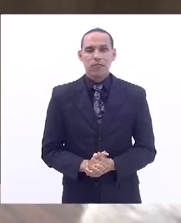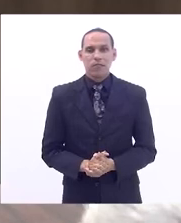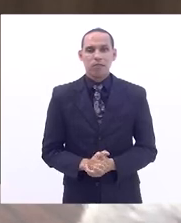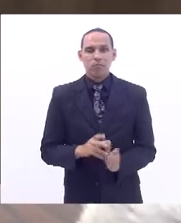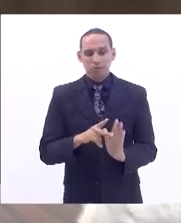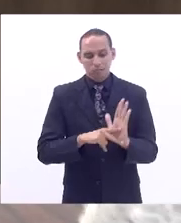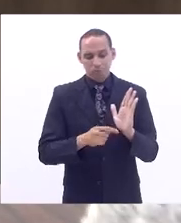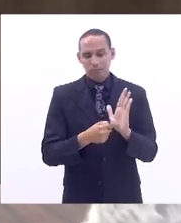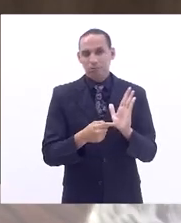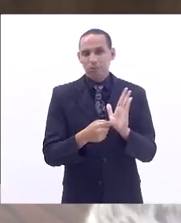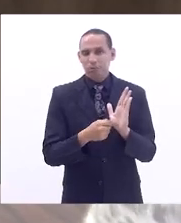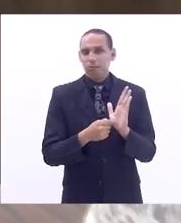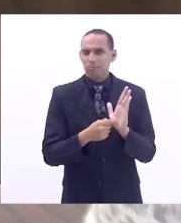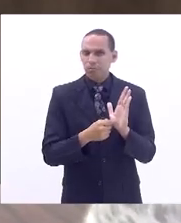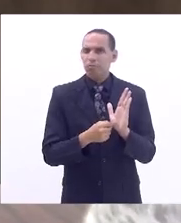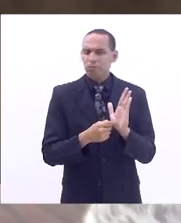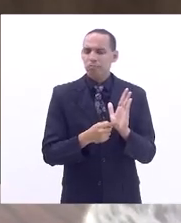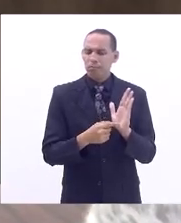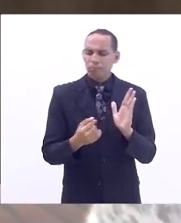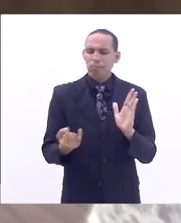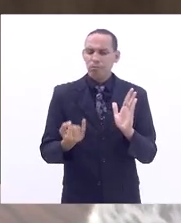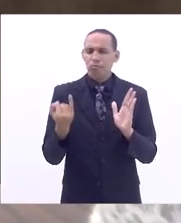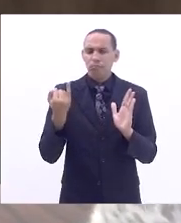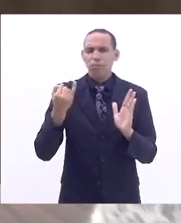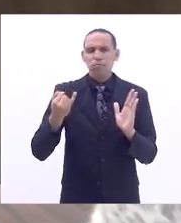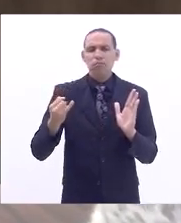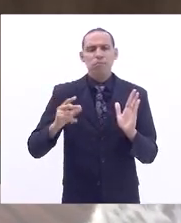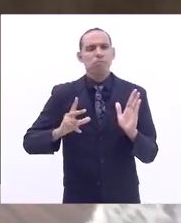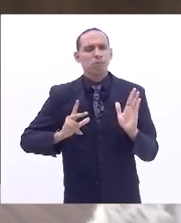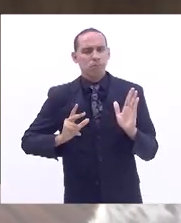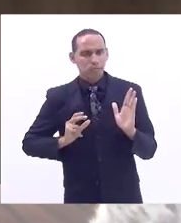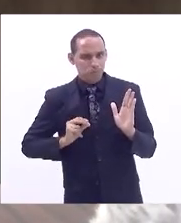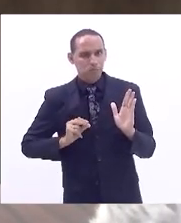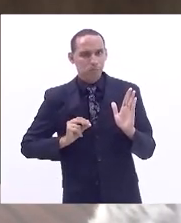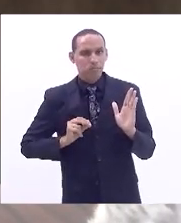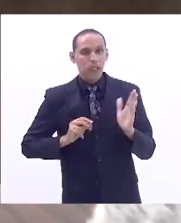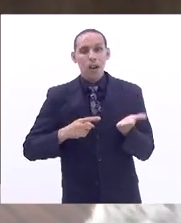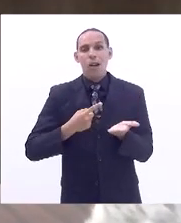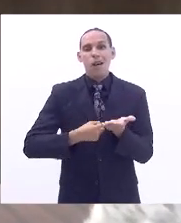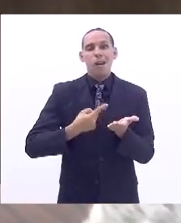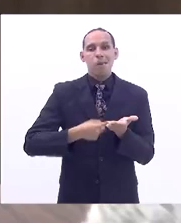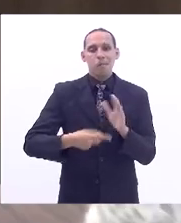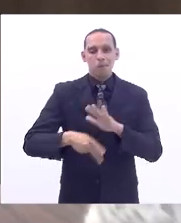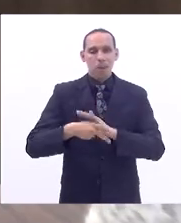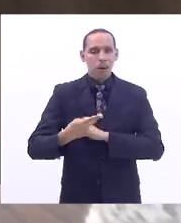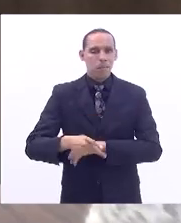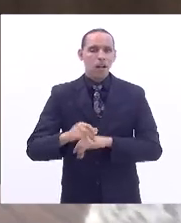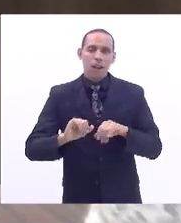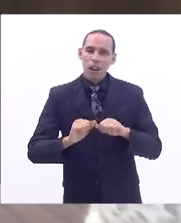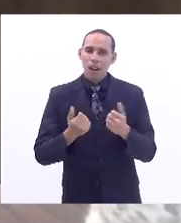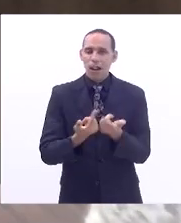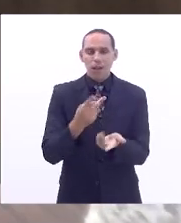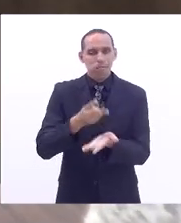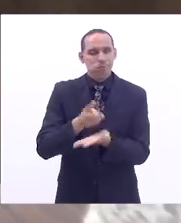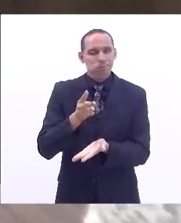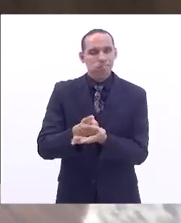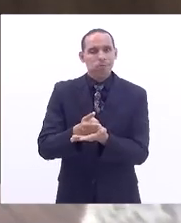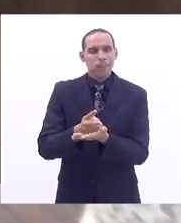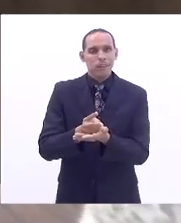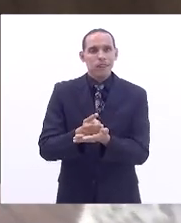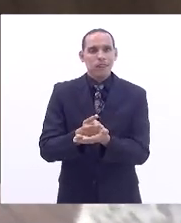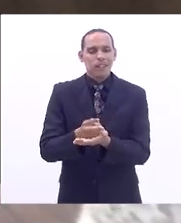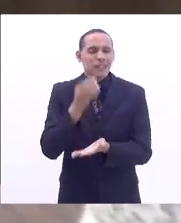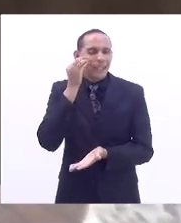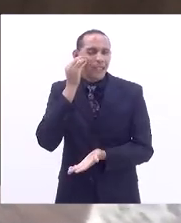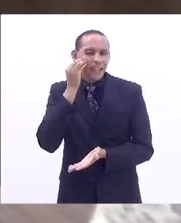projeto ele é extremamente meritório e mantém esse compromisso que alerj firmou aqui de alguma forma tenta